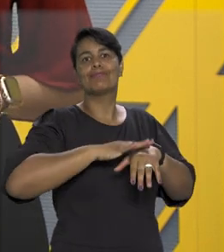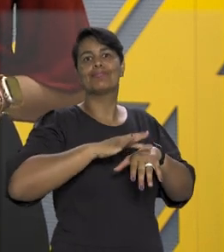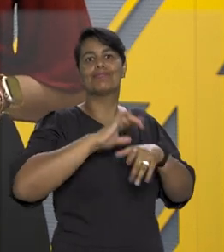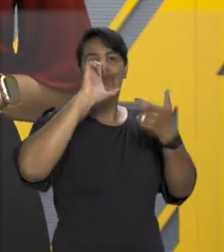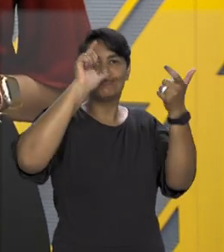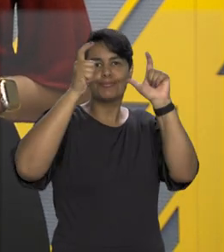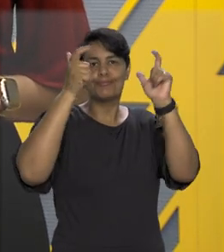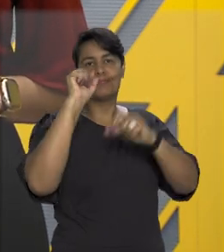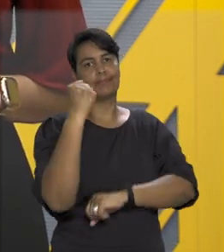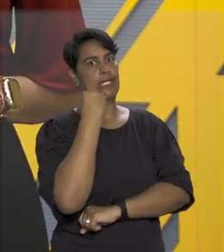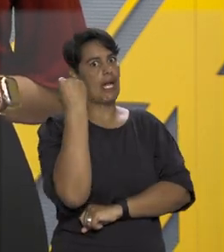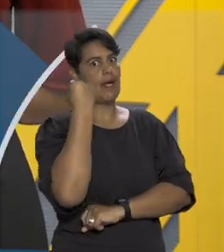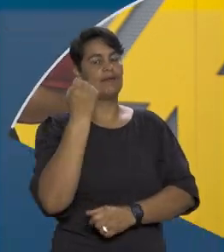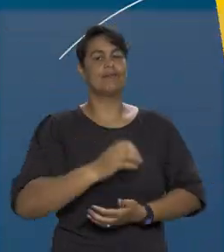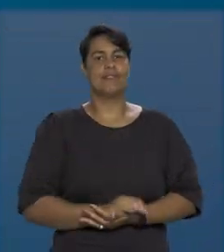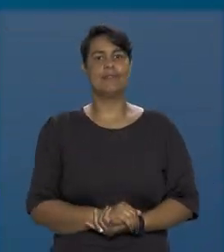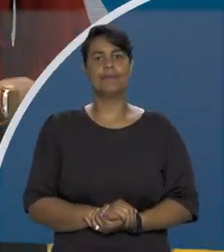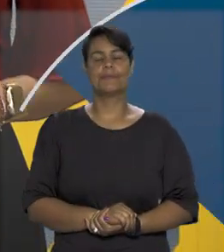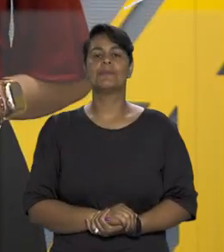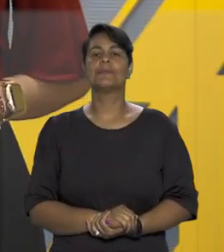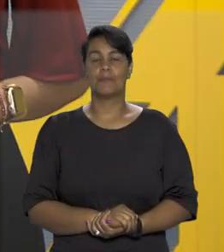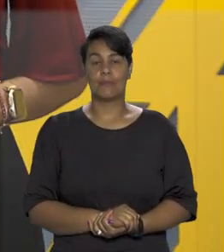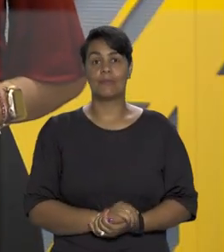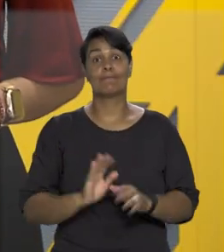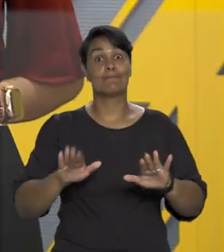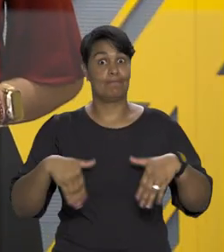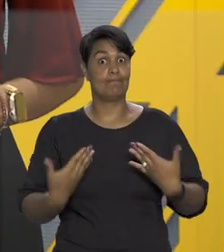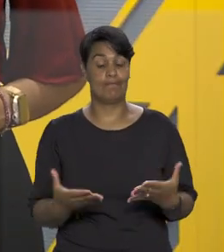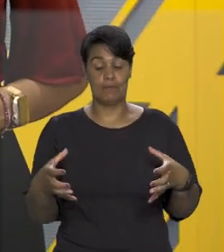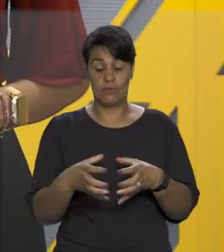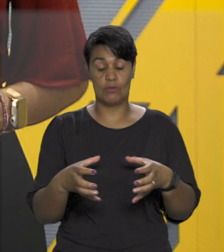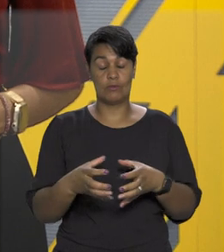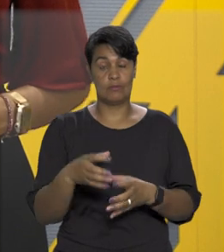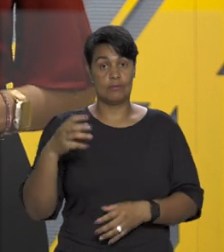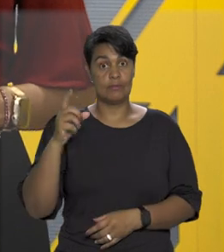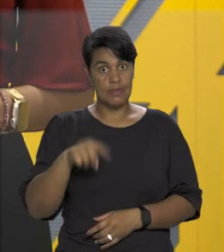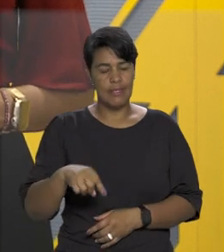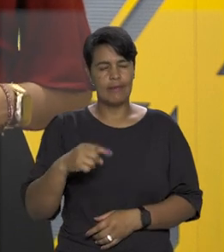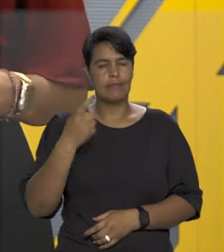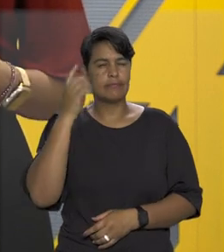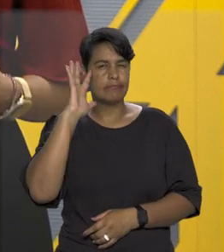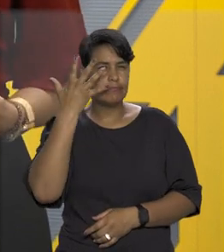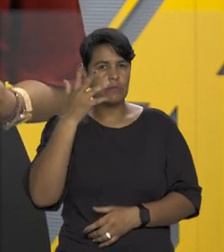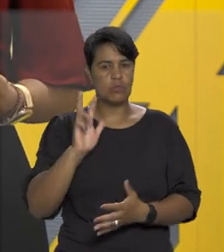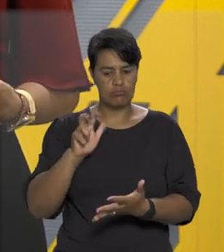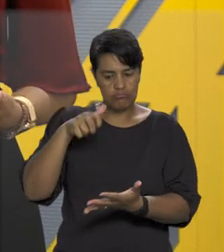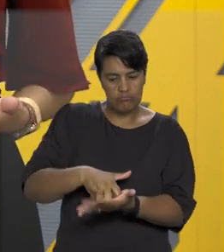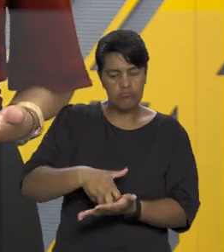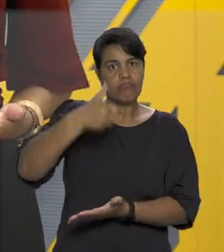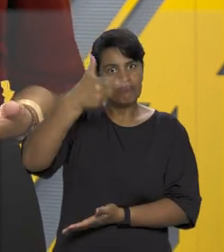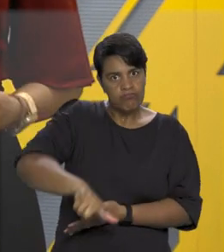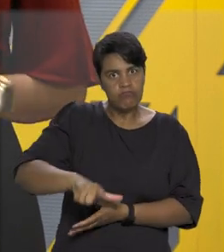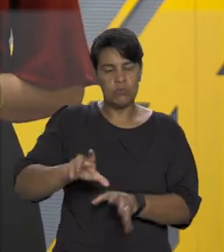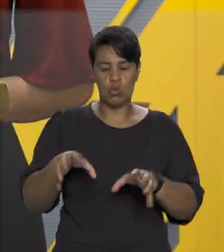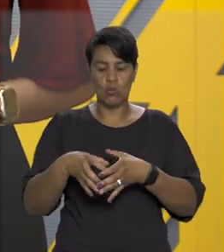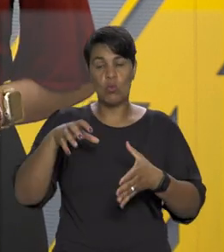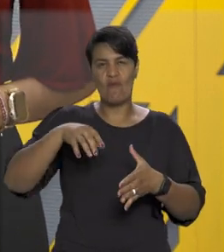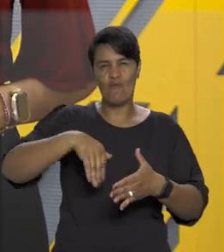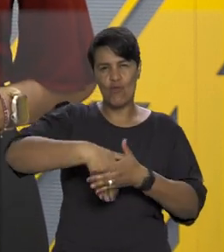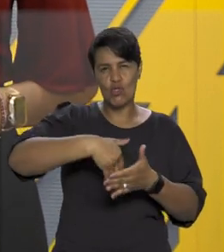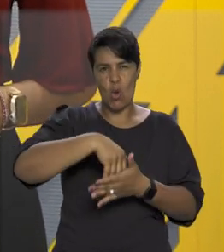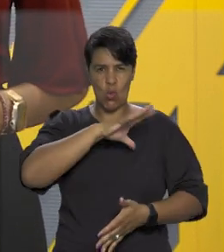moléstias psíquicas gravíssimas. Já a terceira turma restabeleceu sentença que condenou o Cruzeiro a